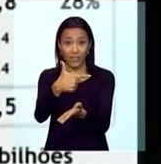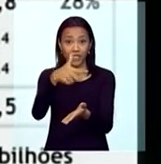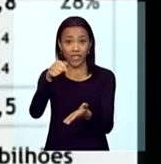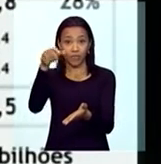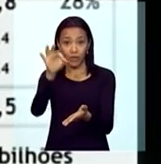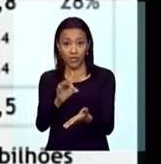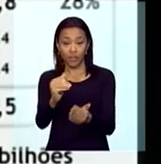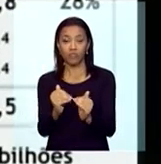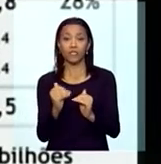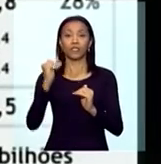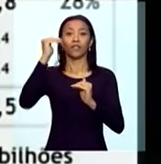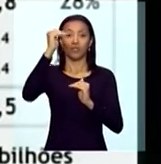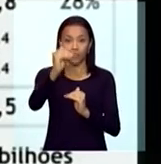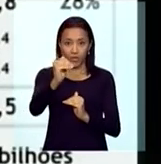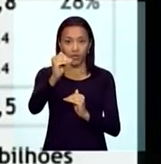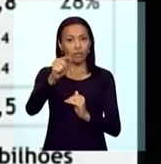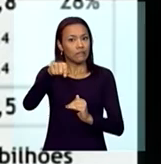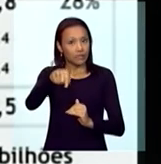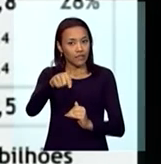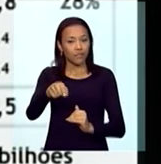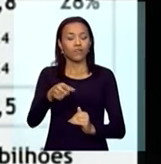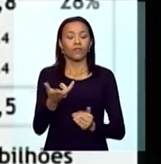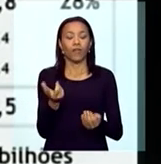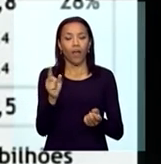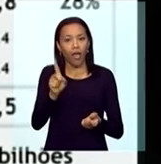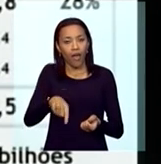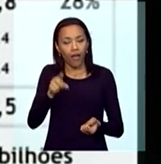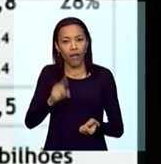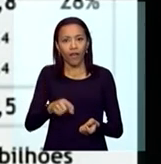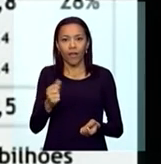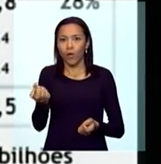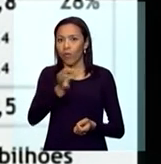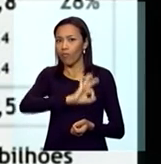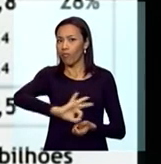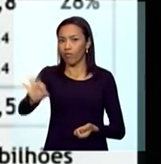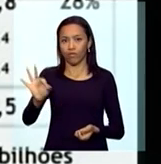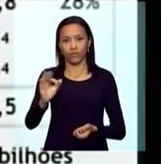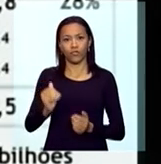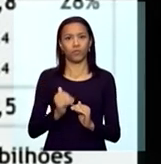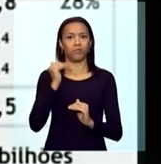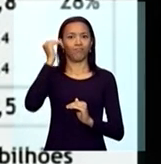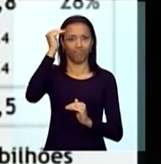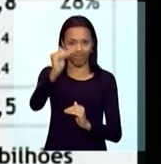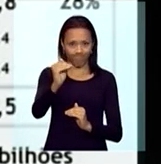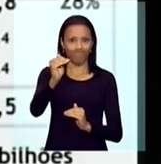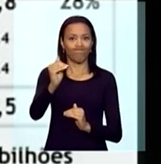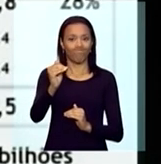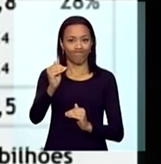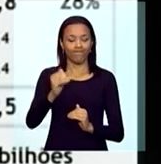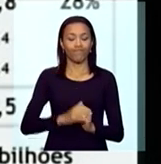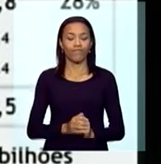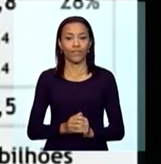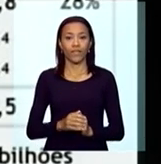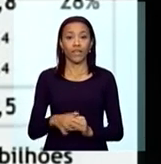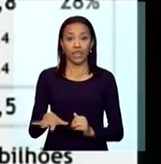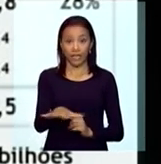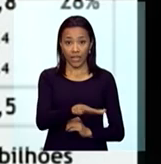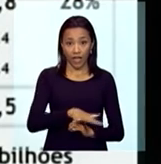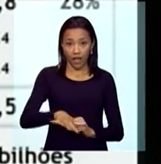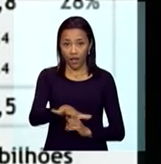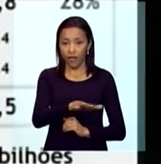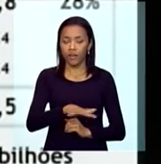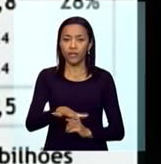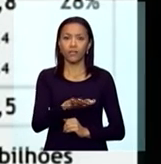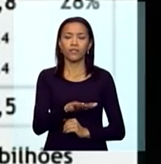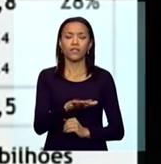crescimento é um crescimento que tem que ser considerado extraordinário, mantendo a média da agricultura empresarial,